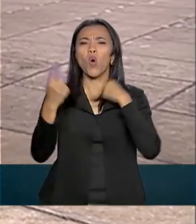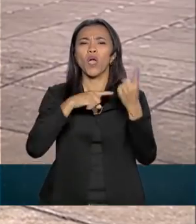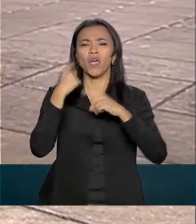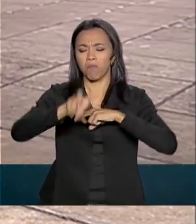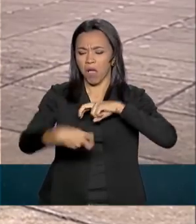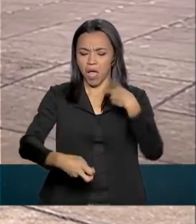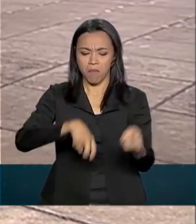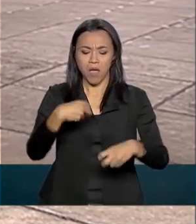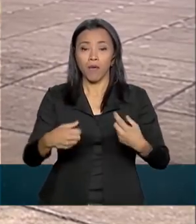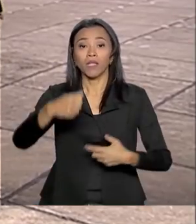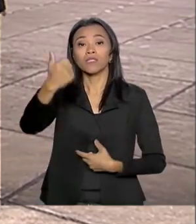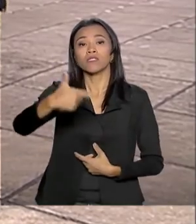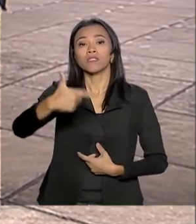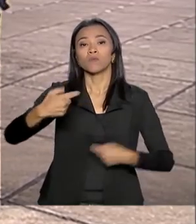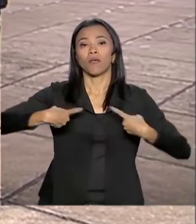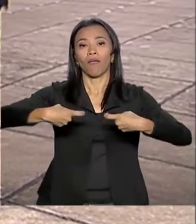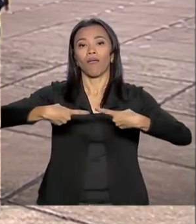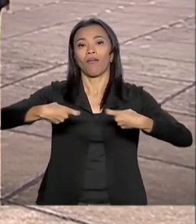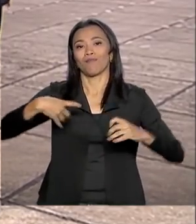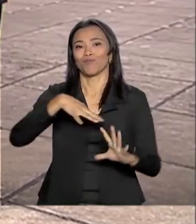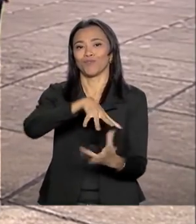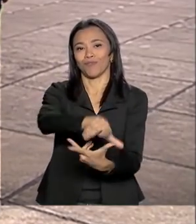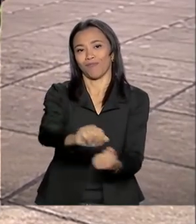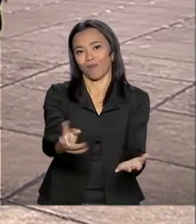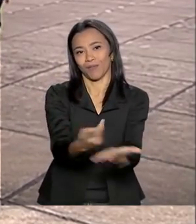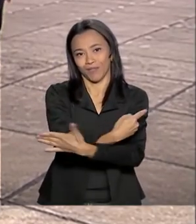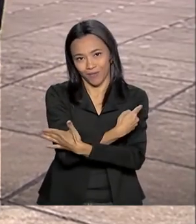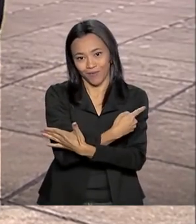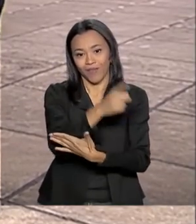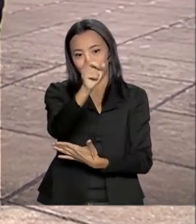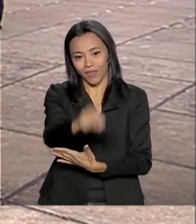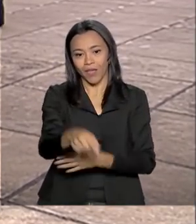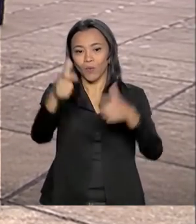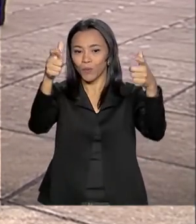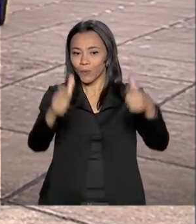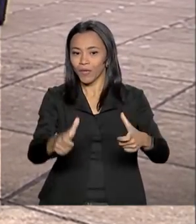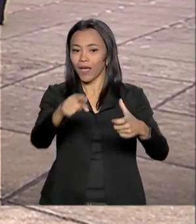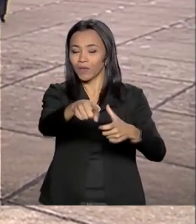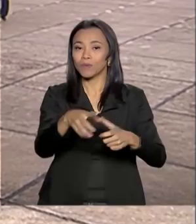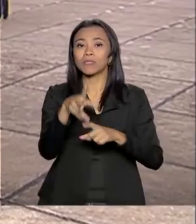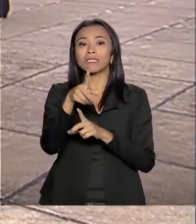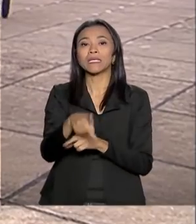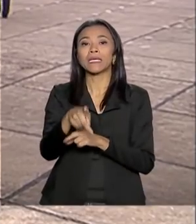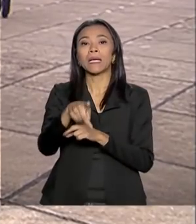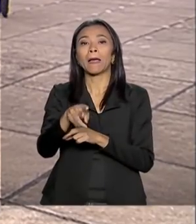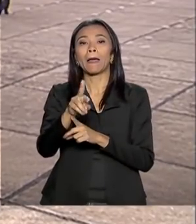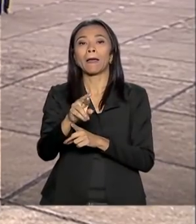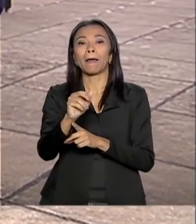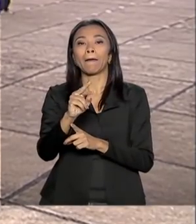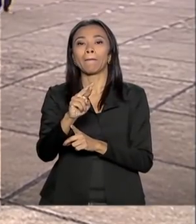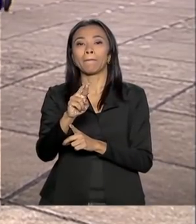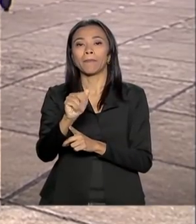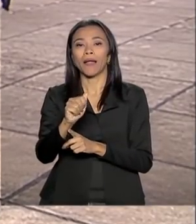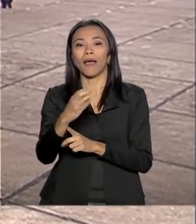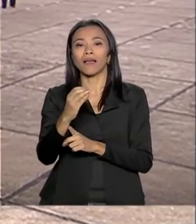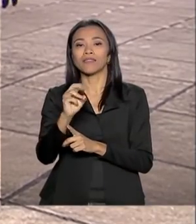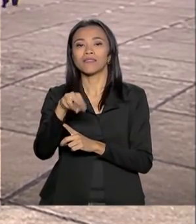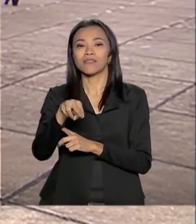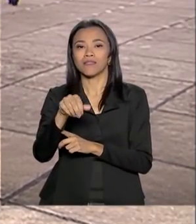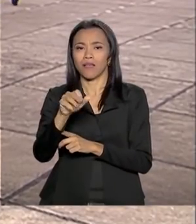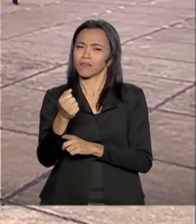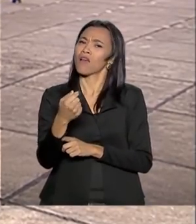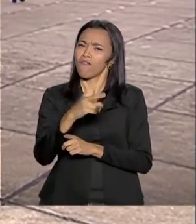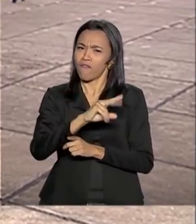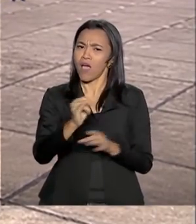mundial que fica no aterro do flamengo que também é conhecido um monumento dos pracinhas presidente da república já evolucionário deve chegar